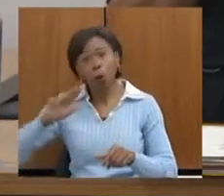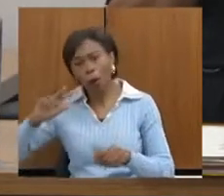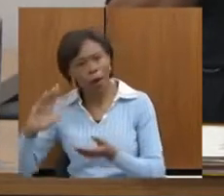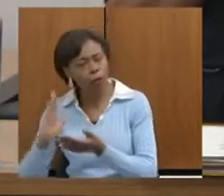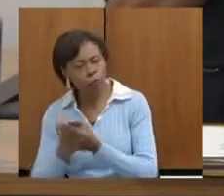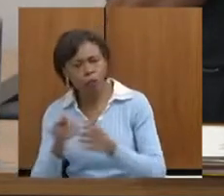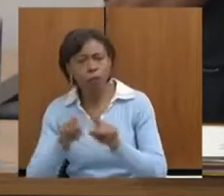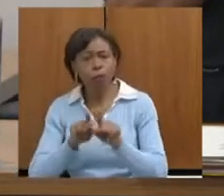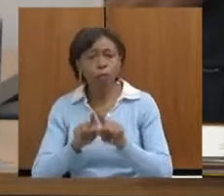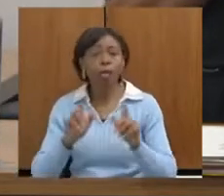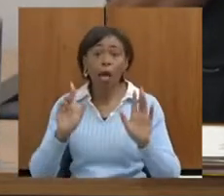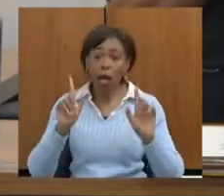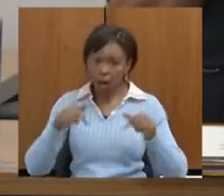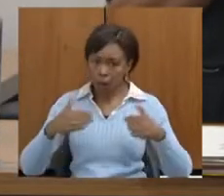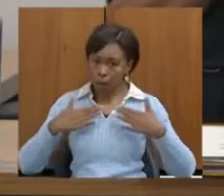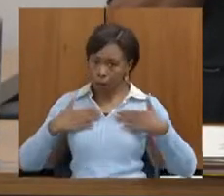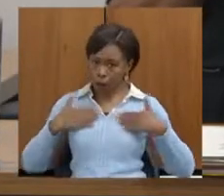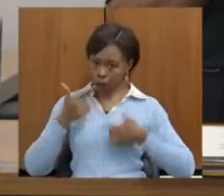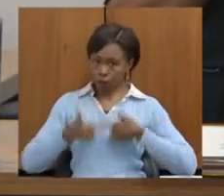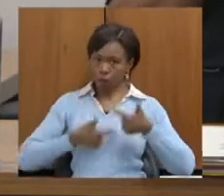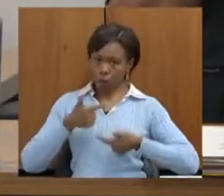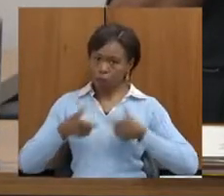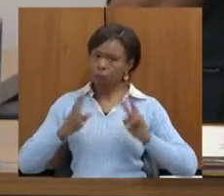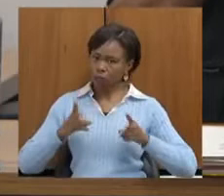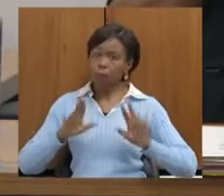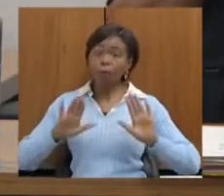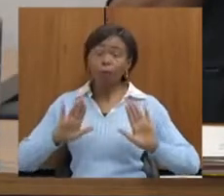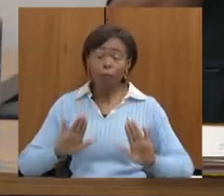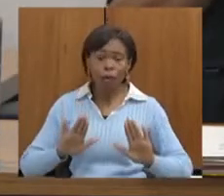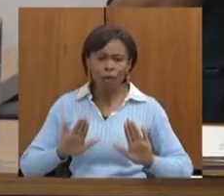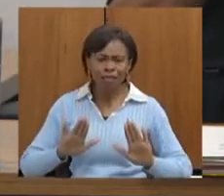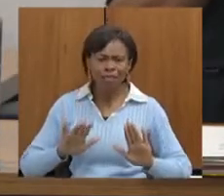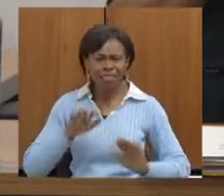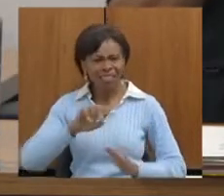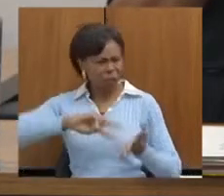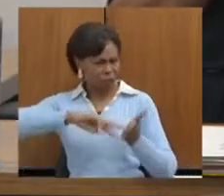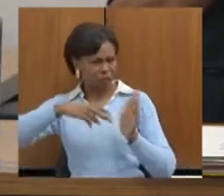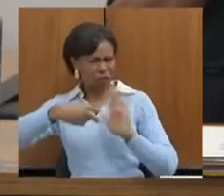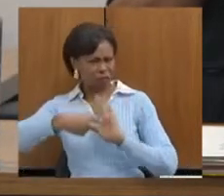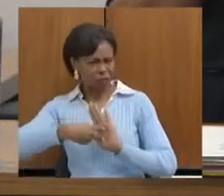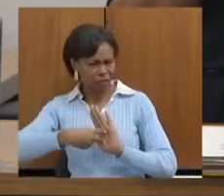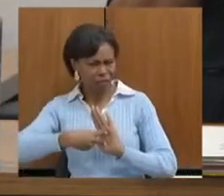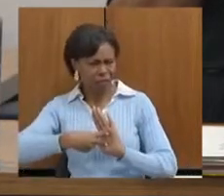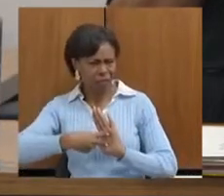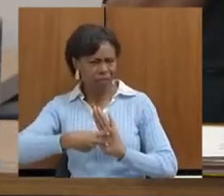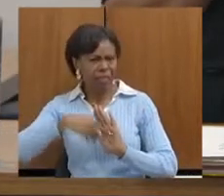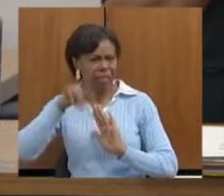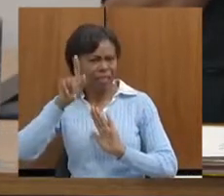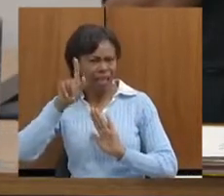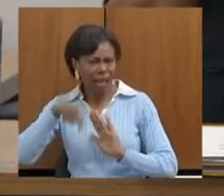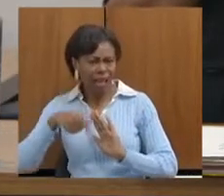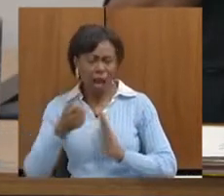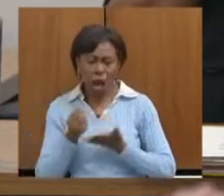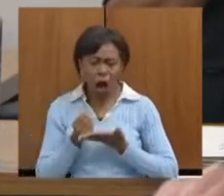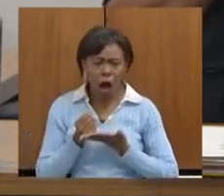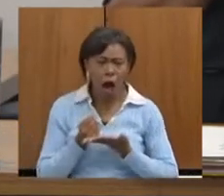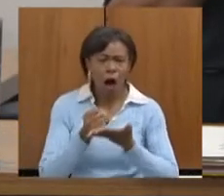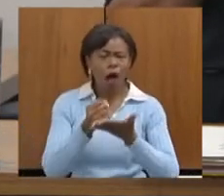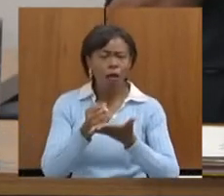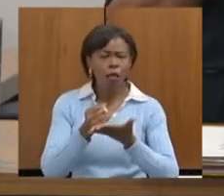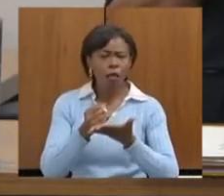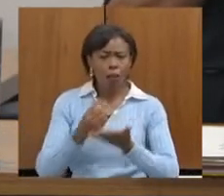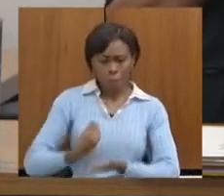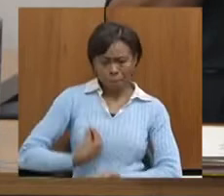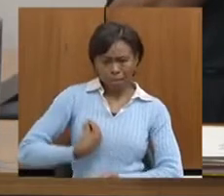parte do meu trabalho sempre vai ser mas isso não quer dizer não é um sinônimo não não satisfaz o desejo